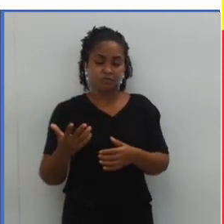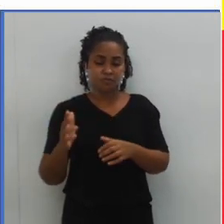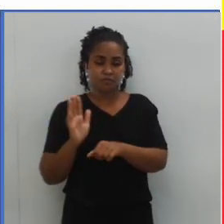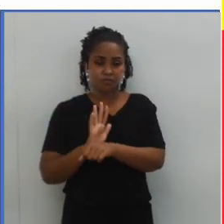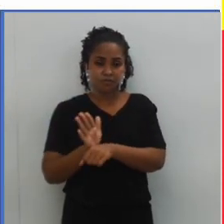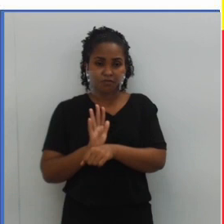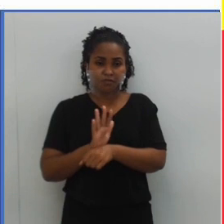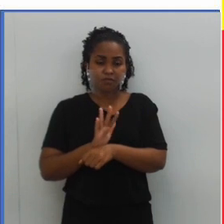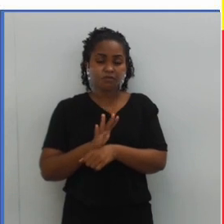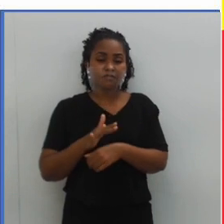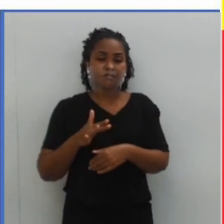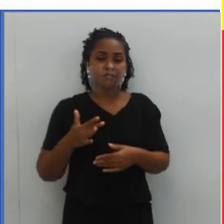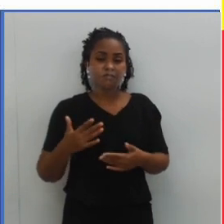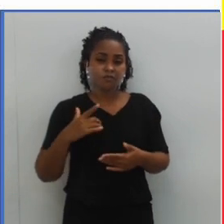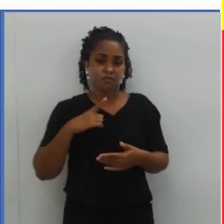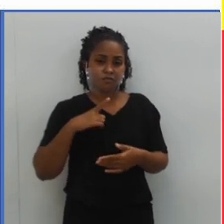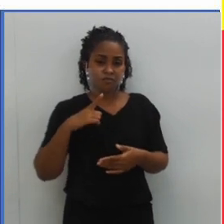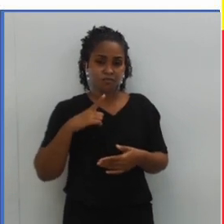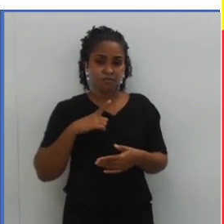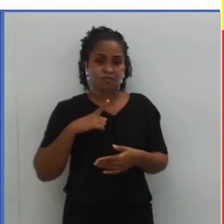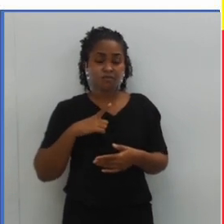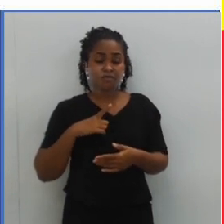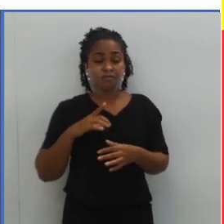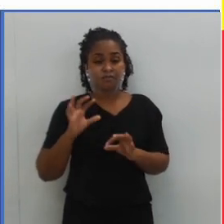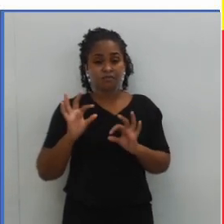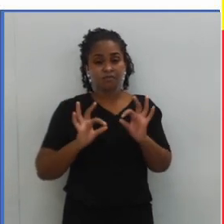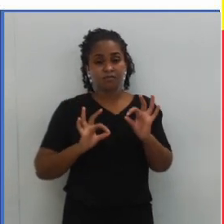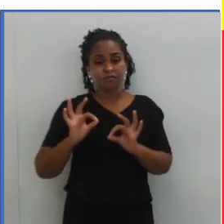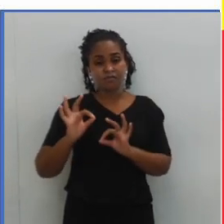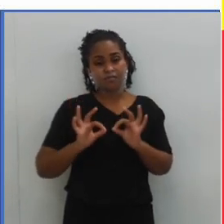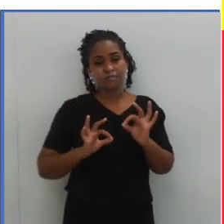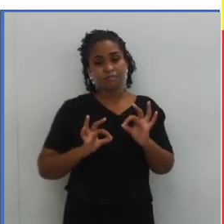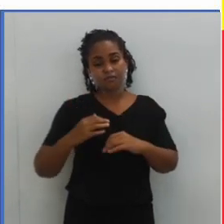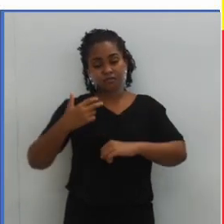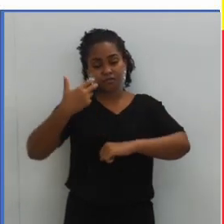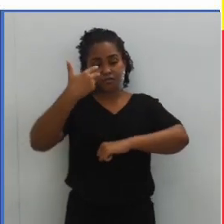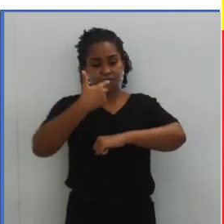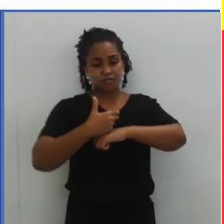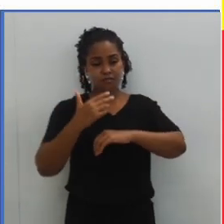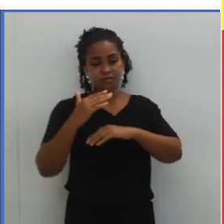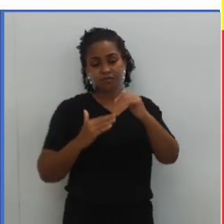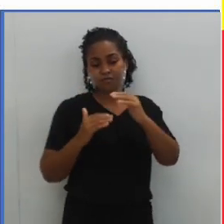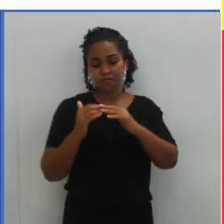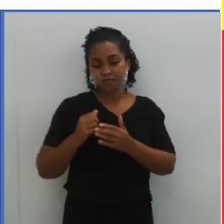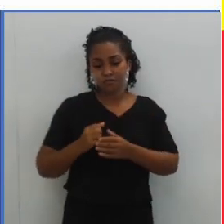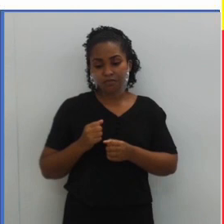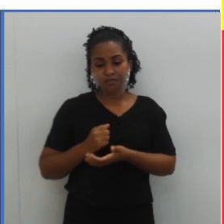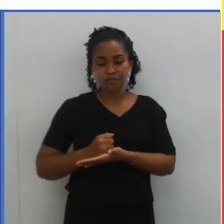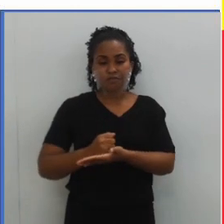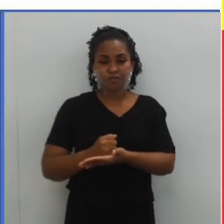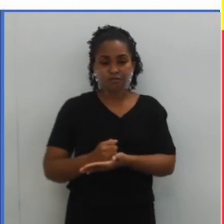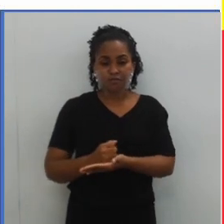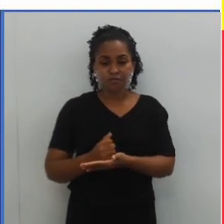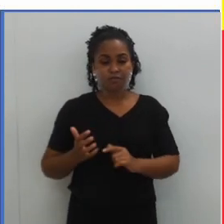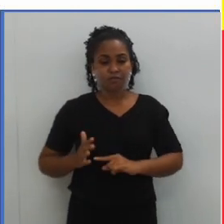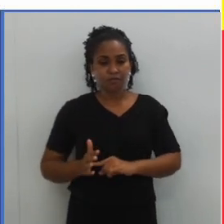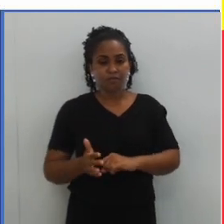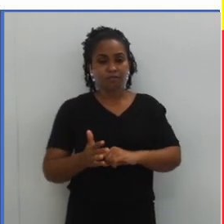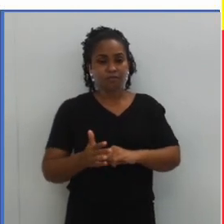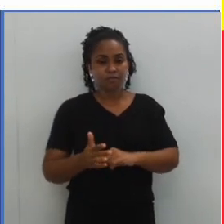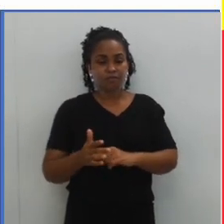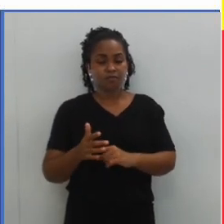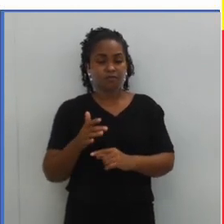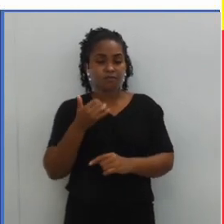nesse núcleo o operador da câmera, né, o cameraman, e os seus ajudantes, né, os maquinistas, os eletricistas. Os